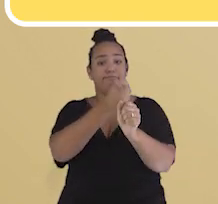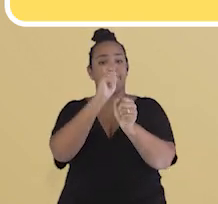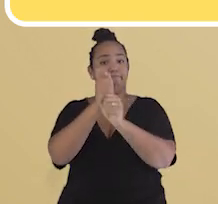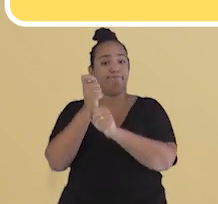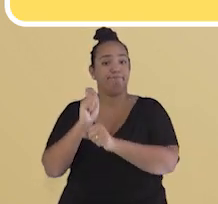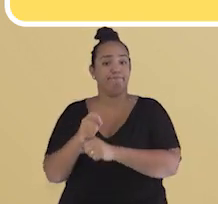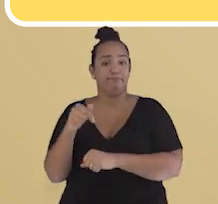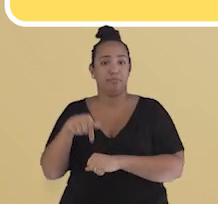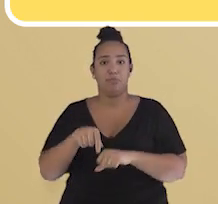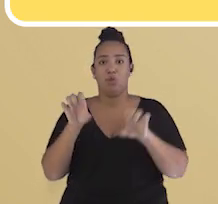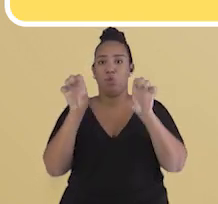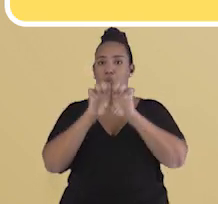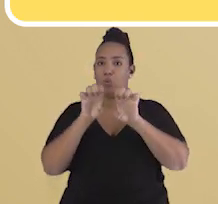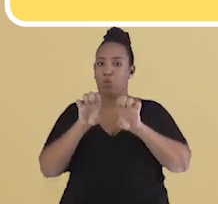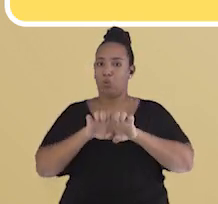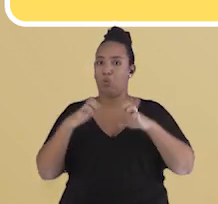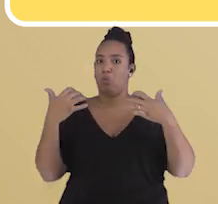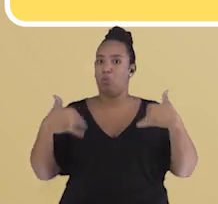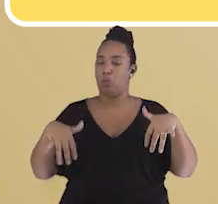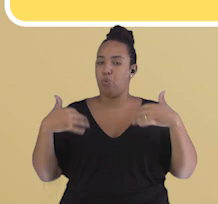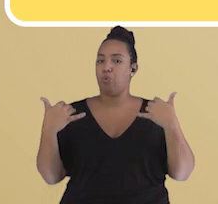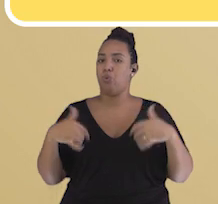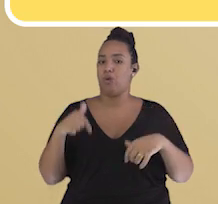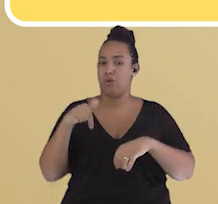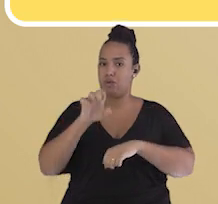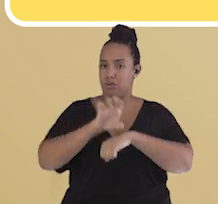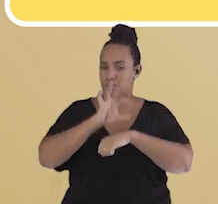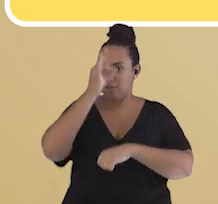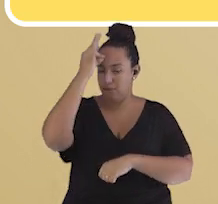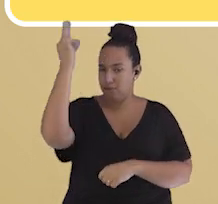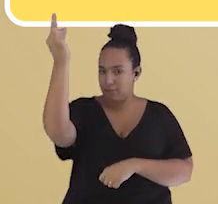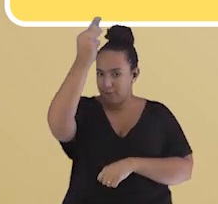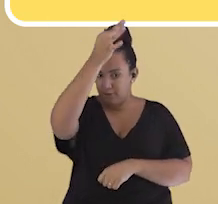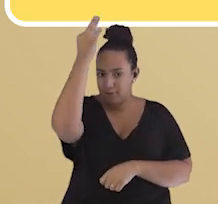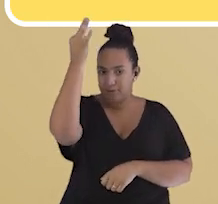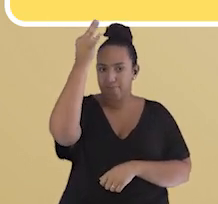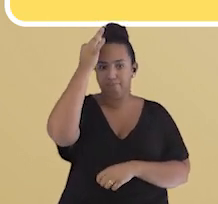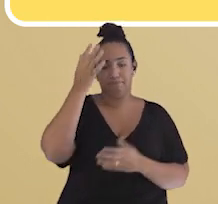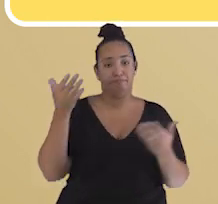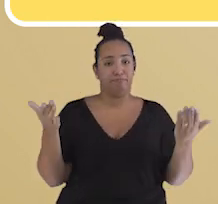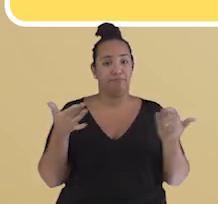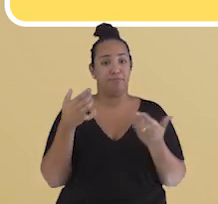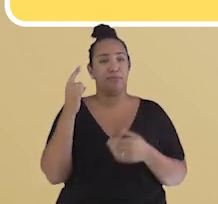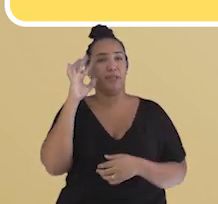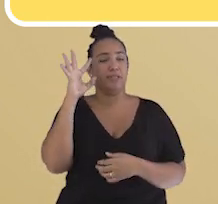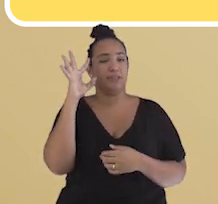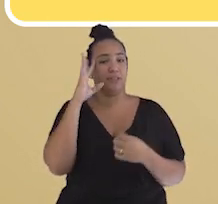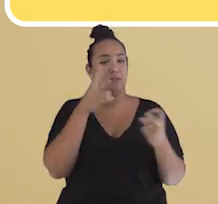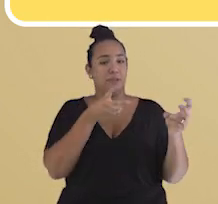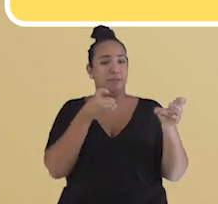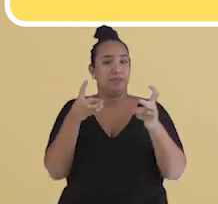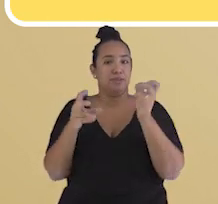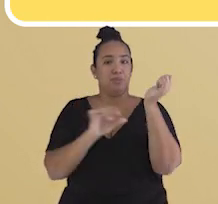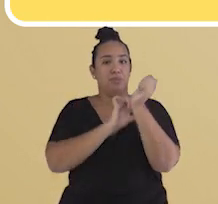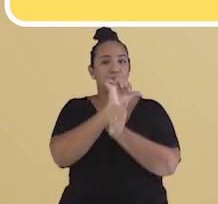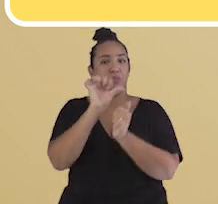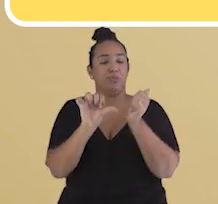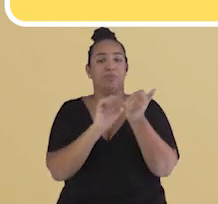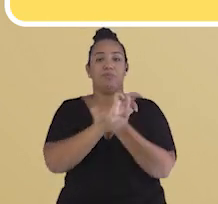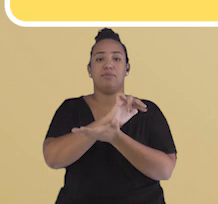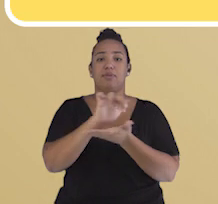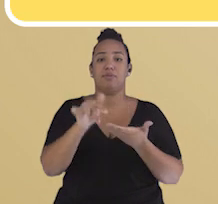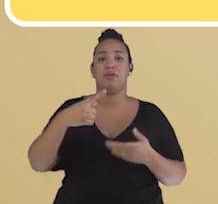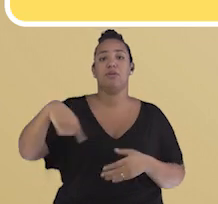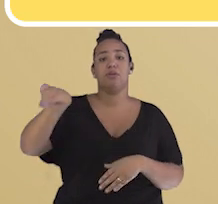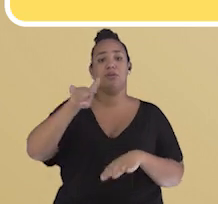elas passaram a existir. Na imagem, nós podemos ver uma foto antiga da terceira ponte, quando ela